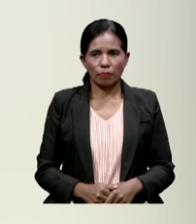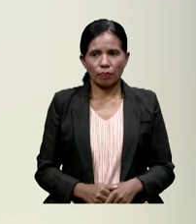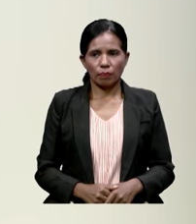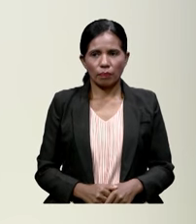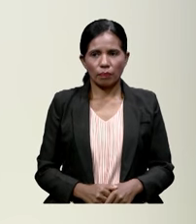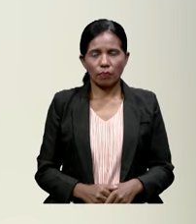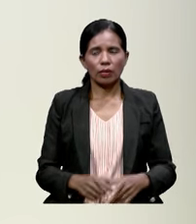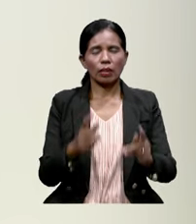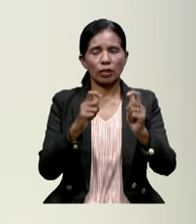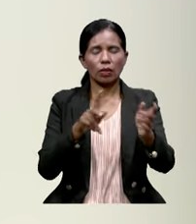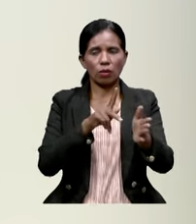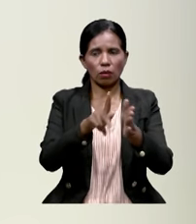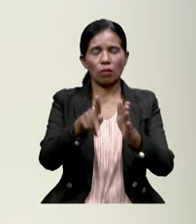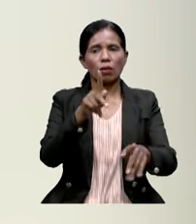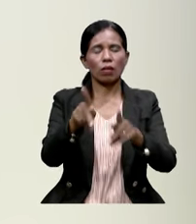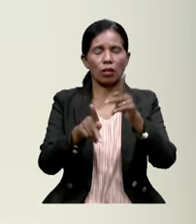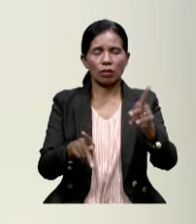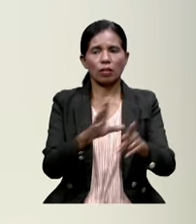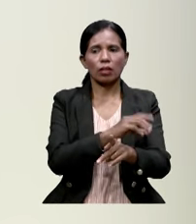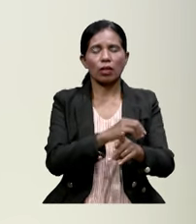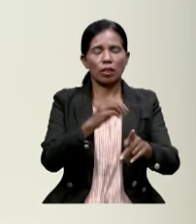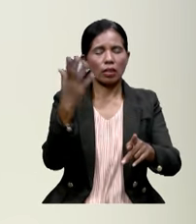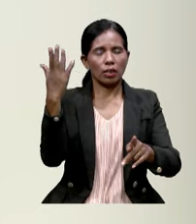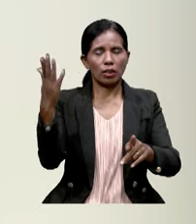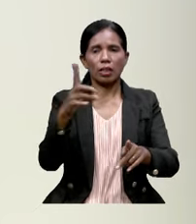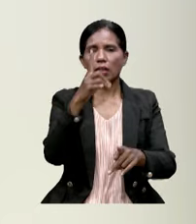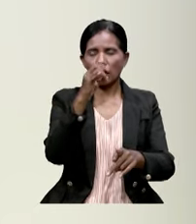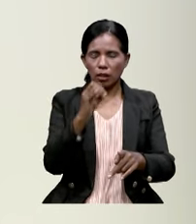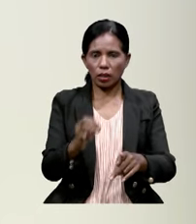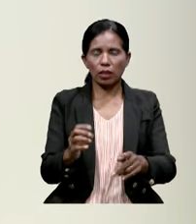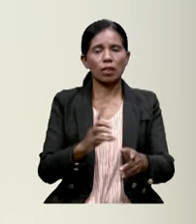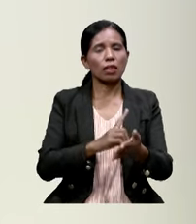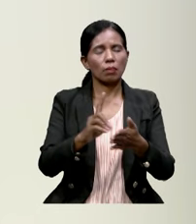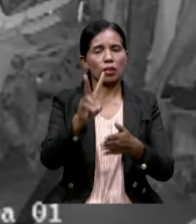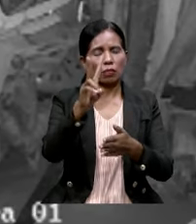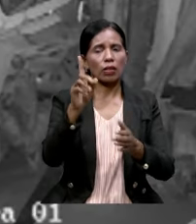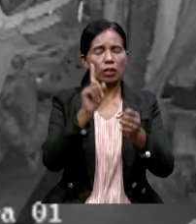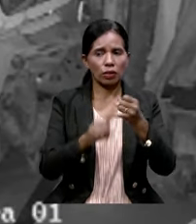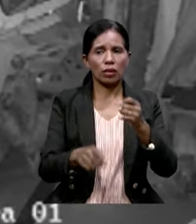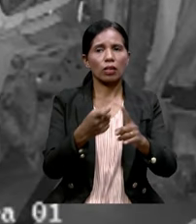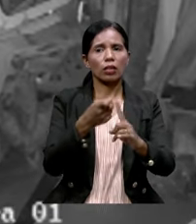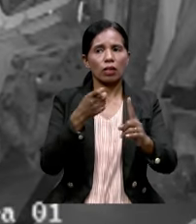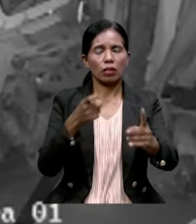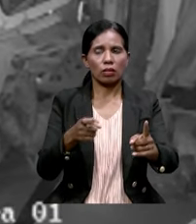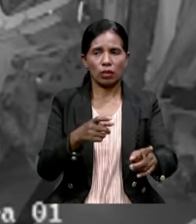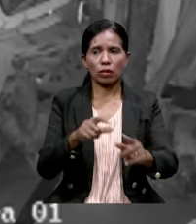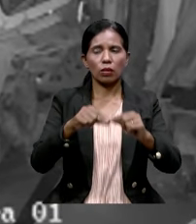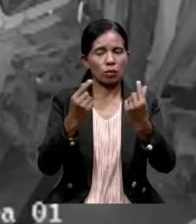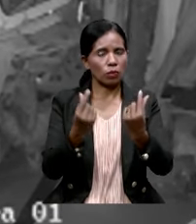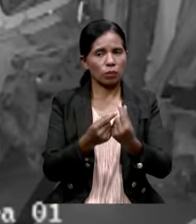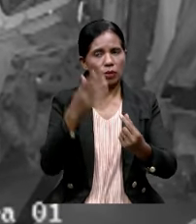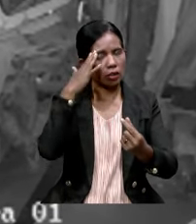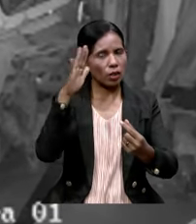Situação tentativa homicídio no instabilidade neve acontece em Edililaran e a semana rua Ikushne causa russi acto grupo